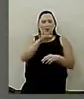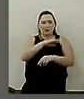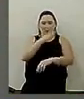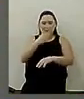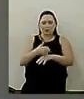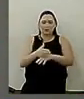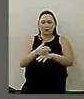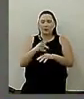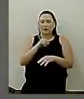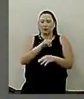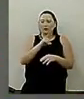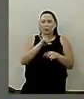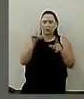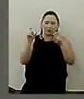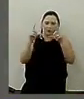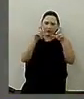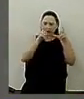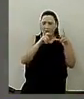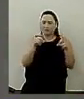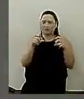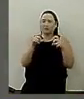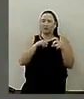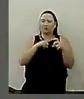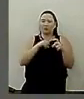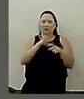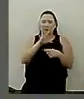tarde, tiramos algumas fotografias uns dos outros.